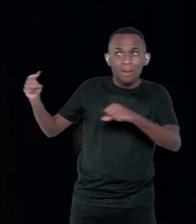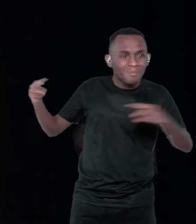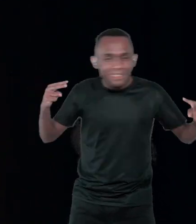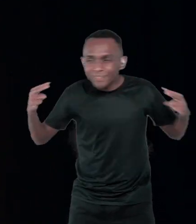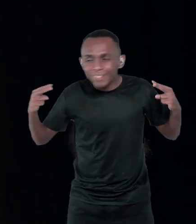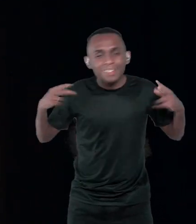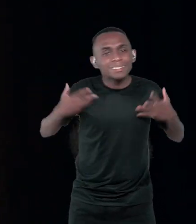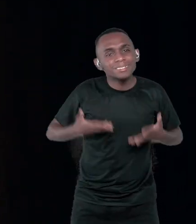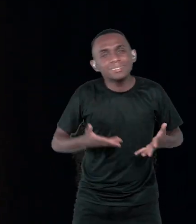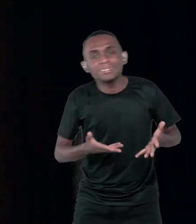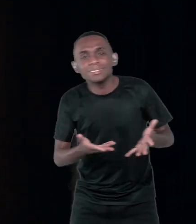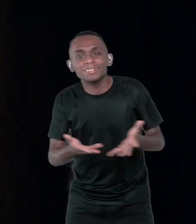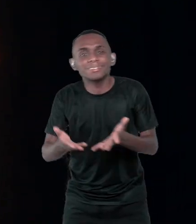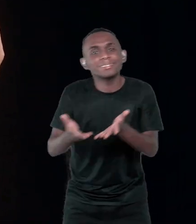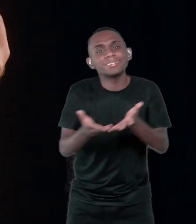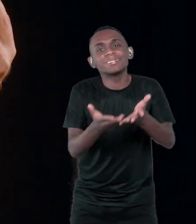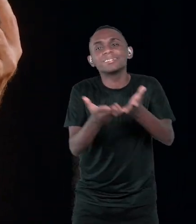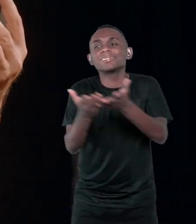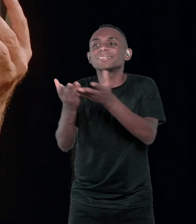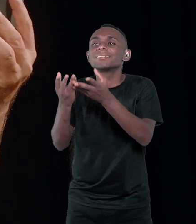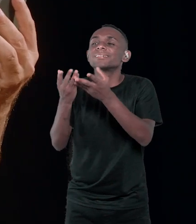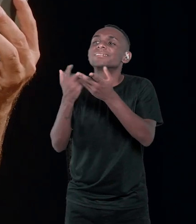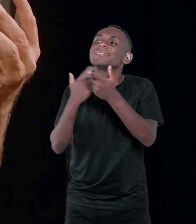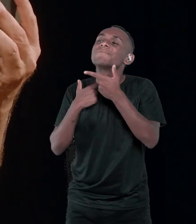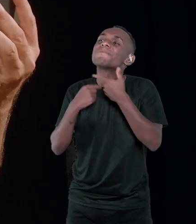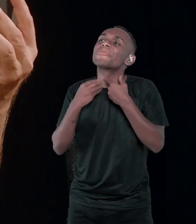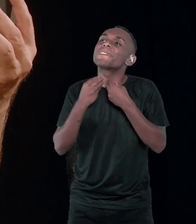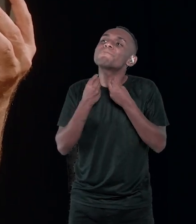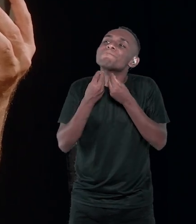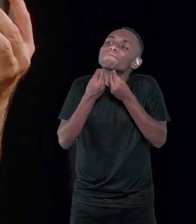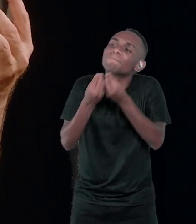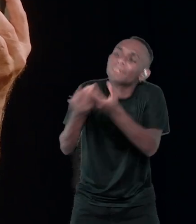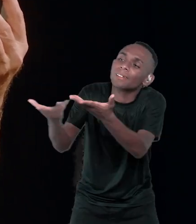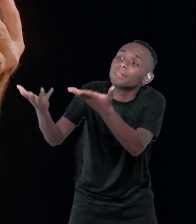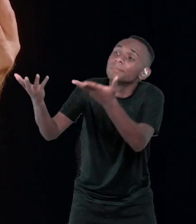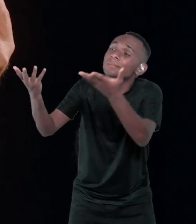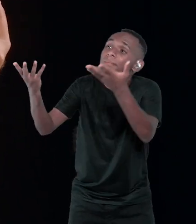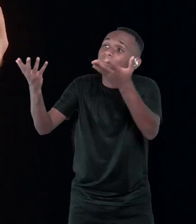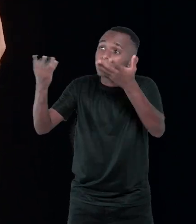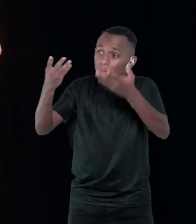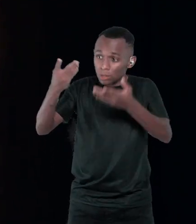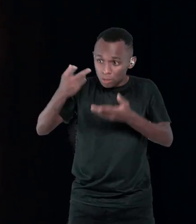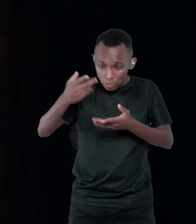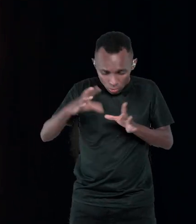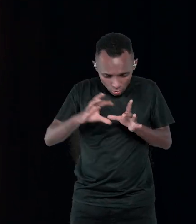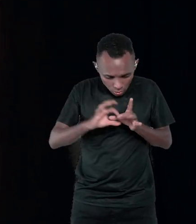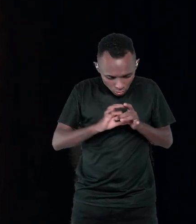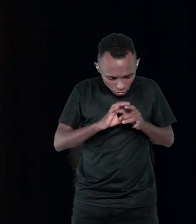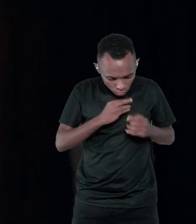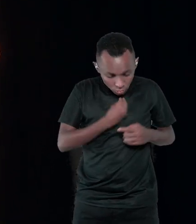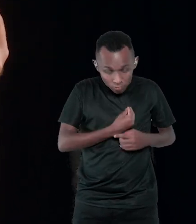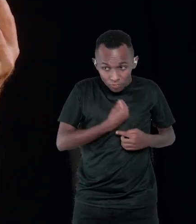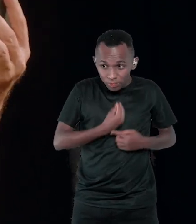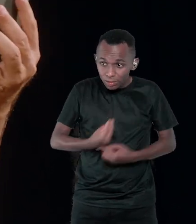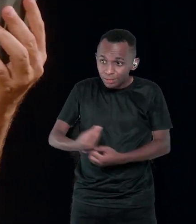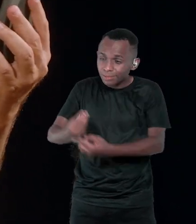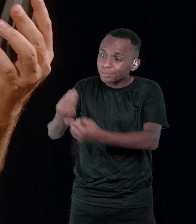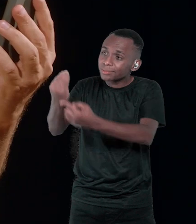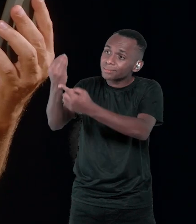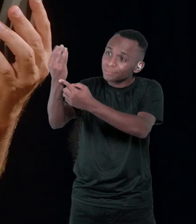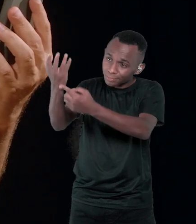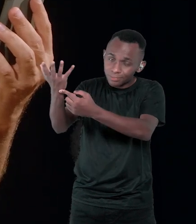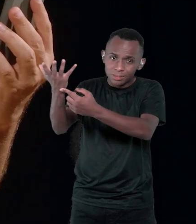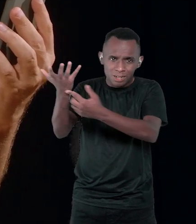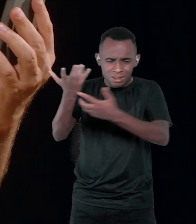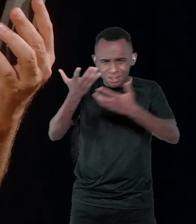rolando e me deixe a sede aplacar. Sou o rio que passa em sua vida e o seu coração se deixa levar.